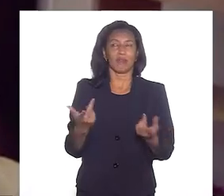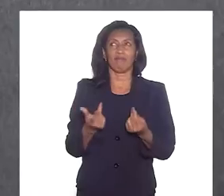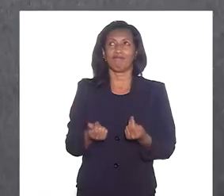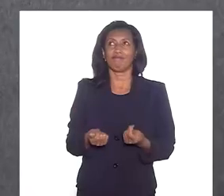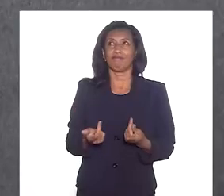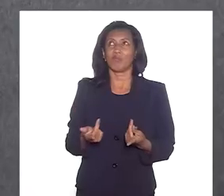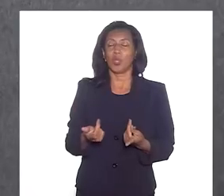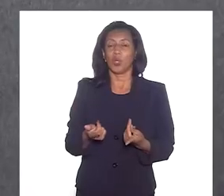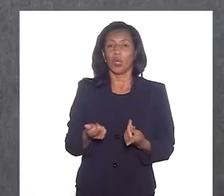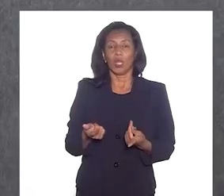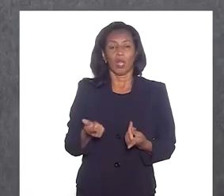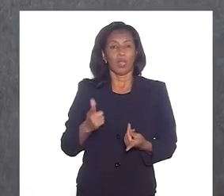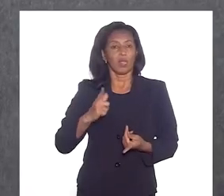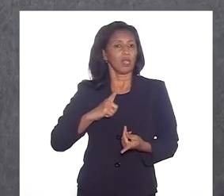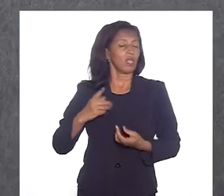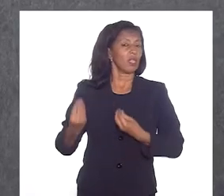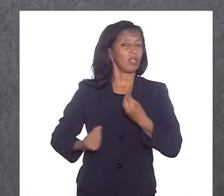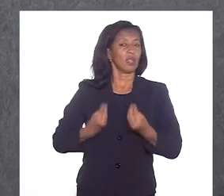você, sabe,